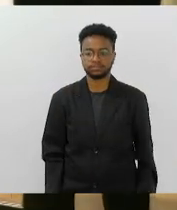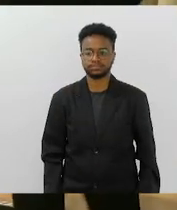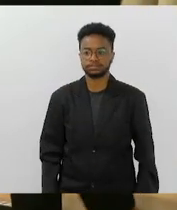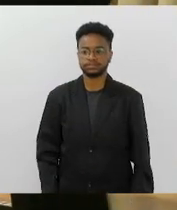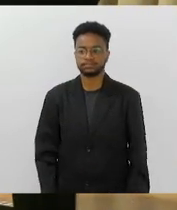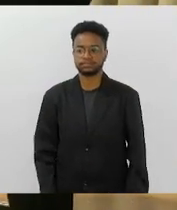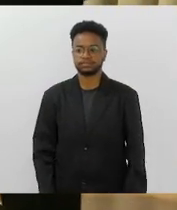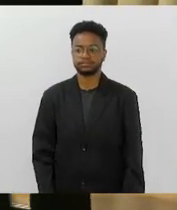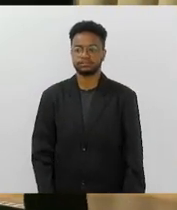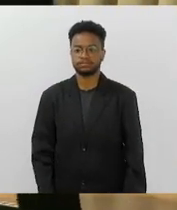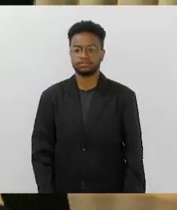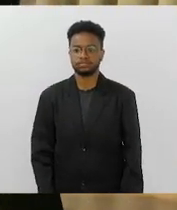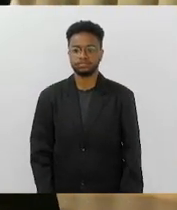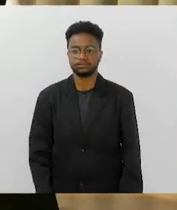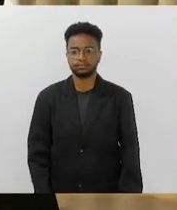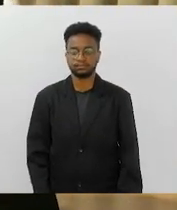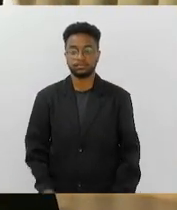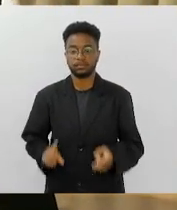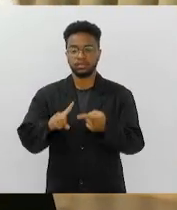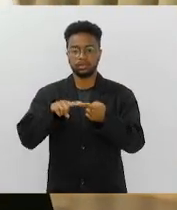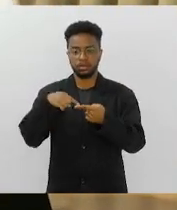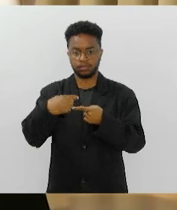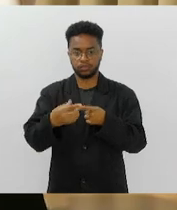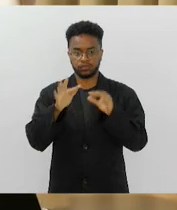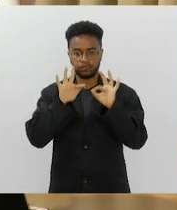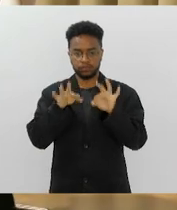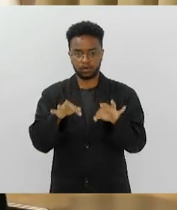oficial e daqui a pouco encaminhar para o encerramento.